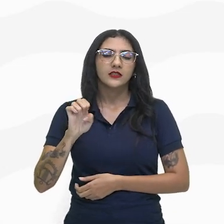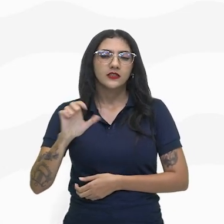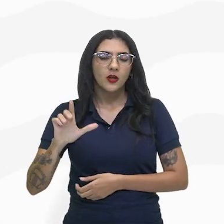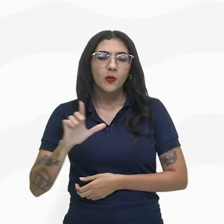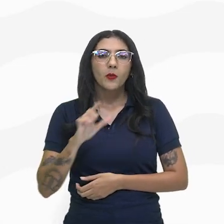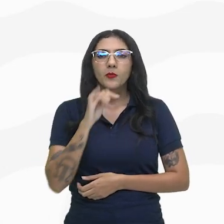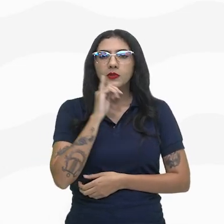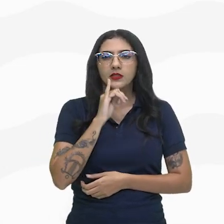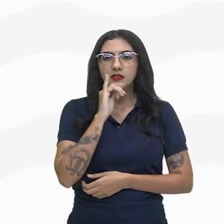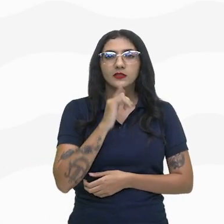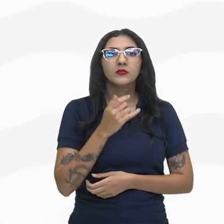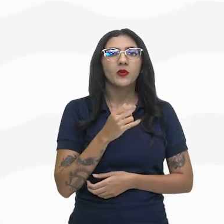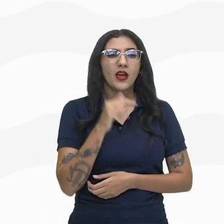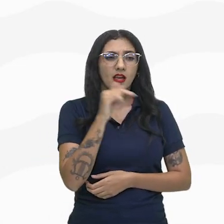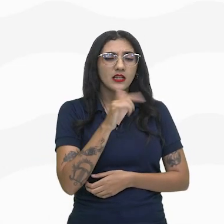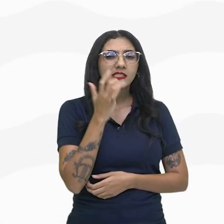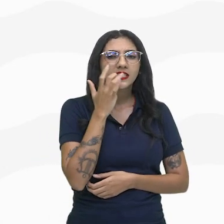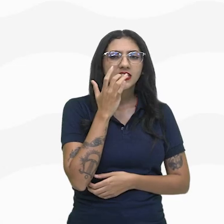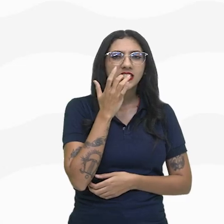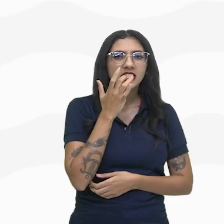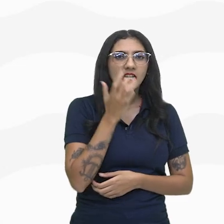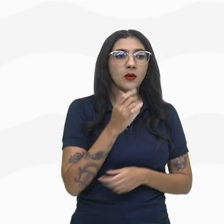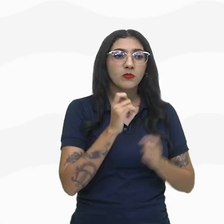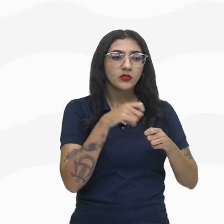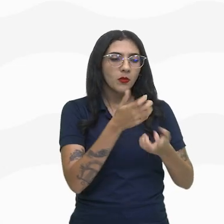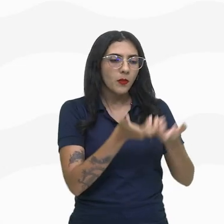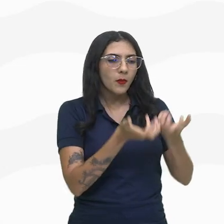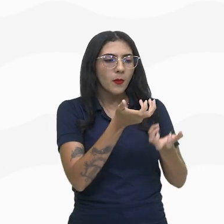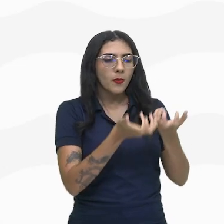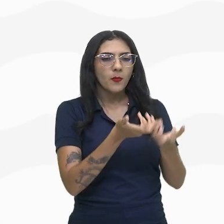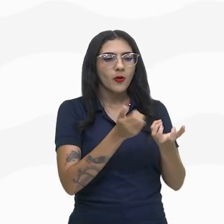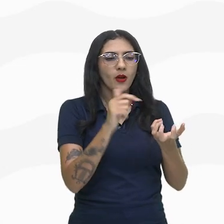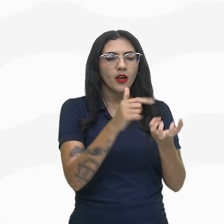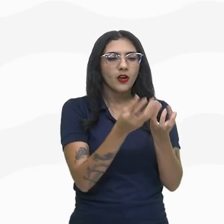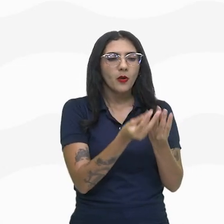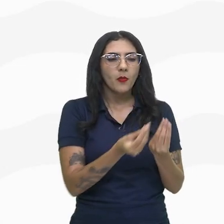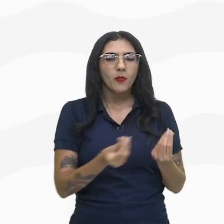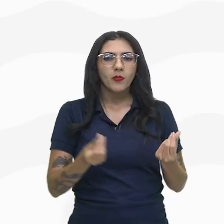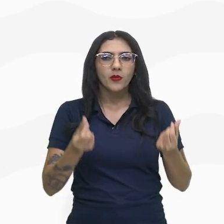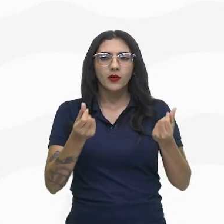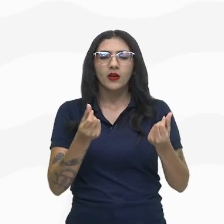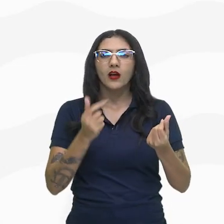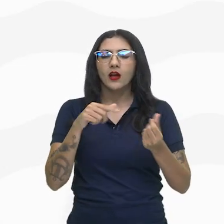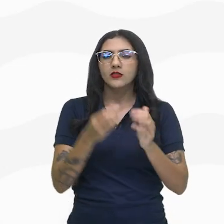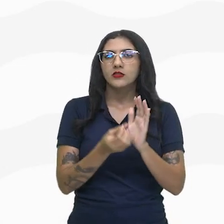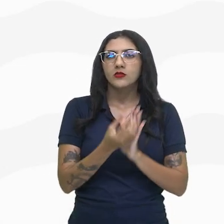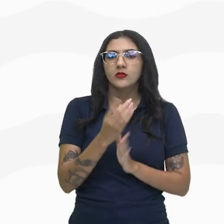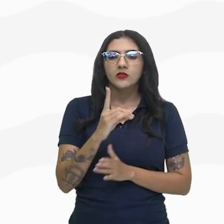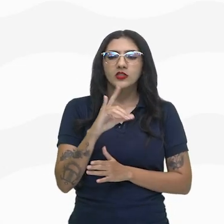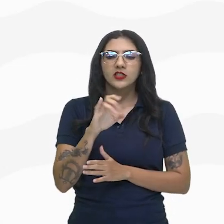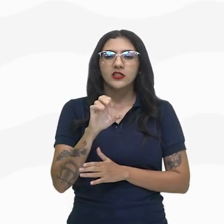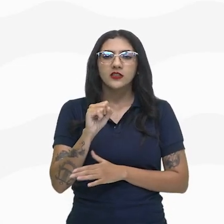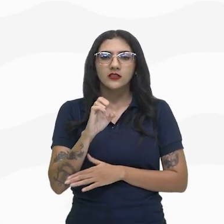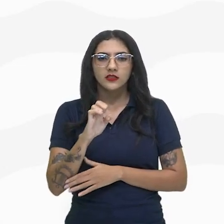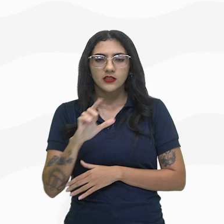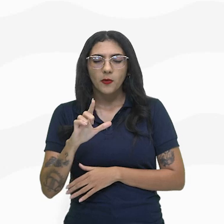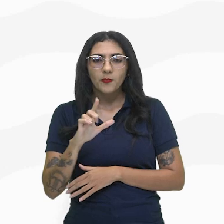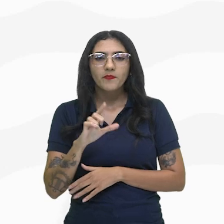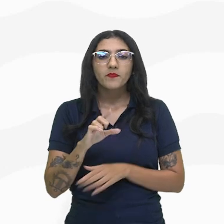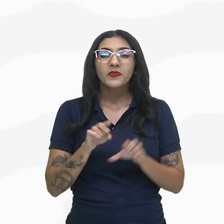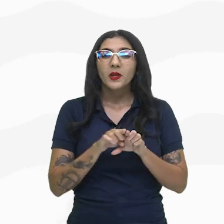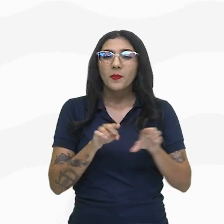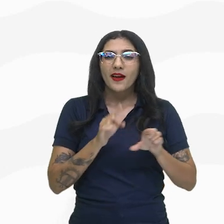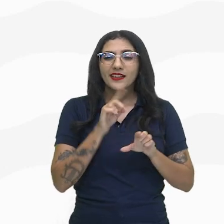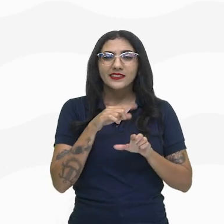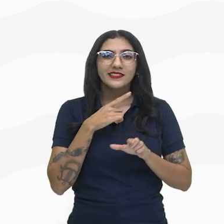para a produção elétrica, para a produção de eletricidade, né? Uma das maneiras de reutilizar. Não é a melhor maneira, né? Porque vai